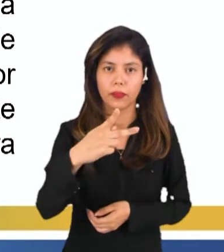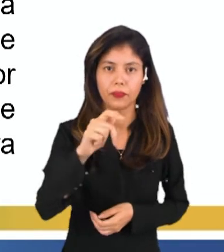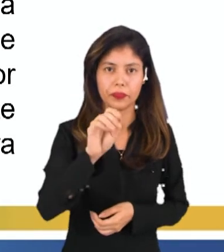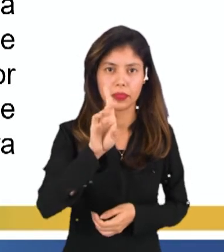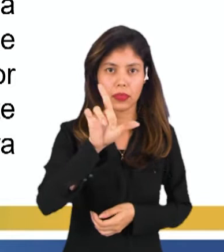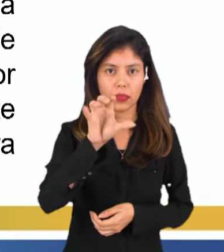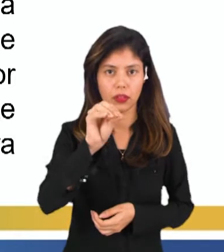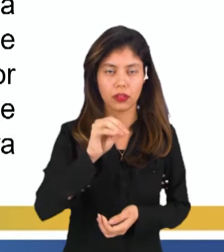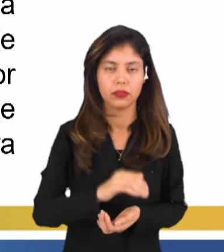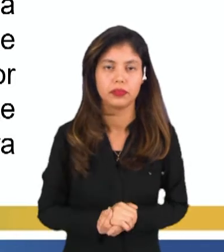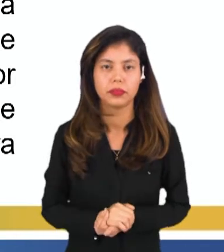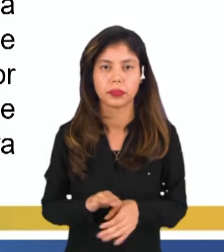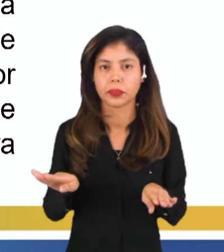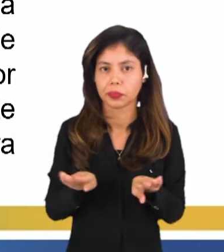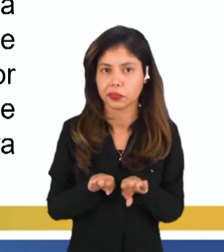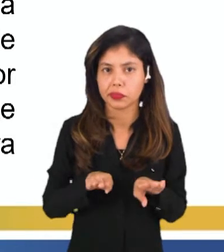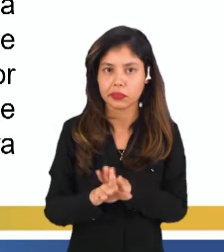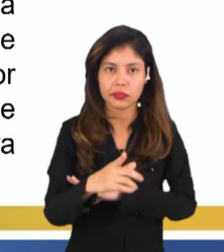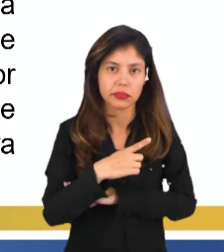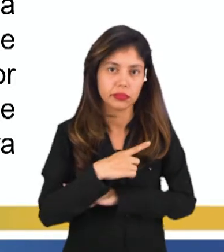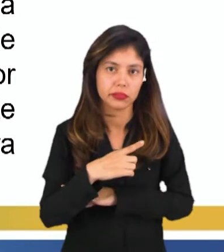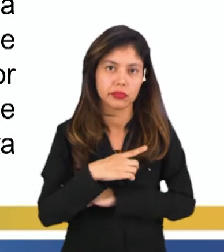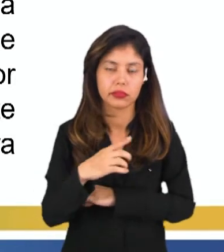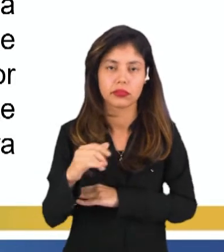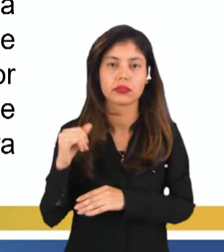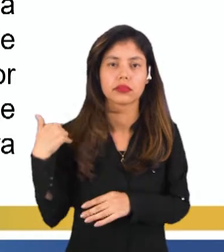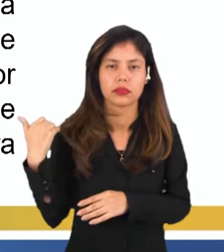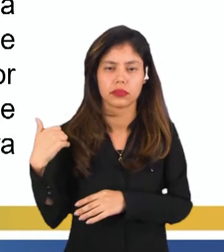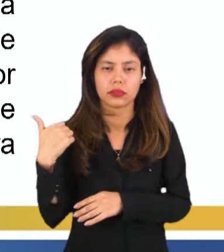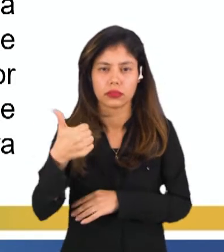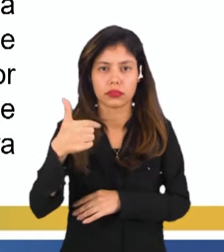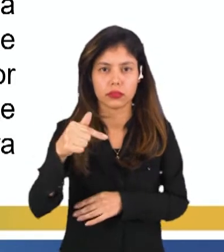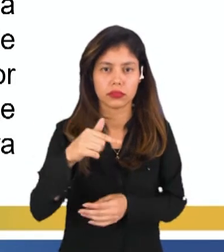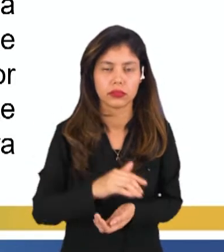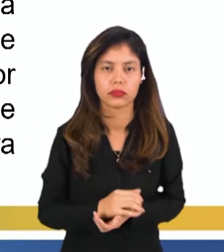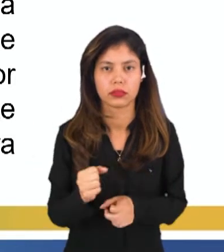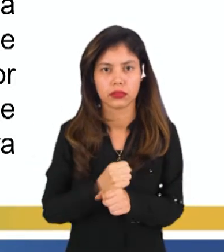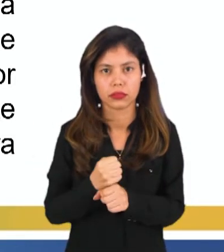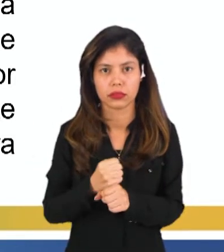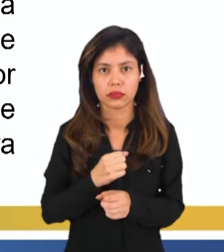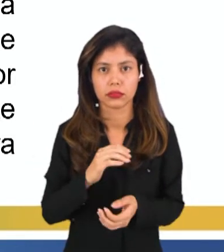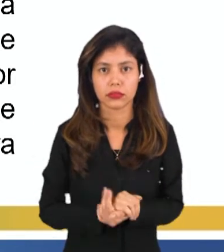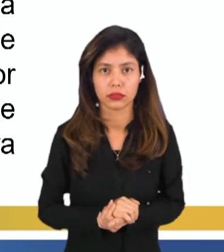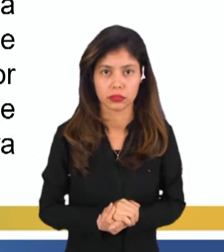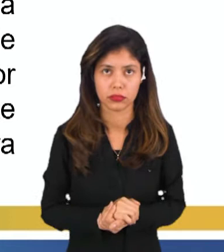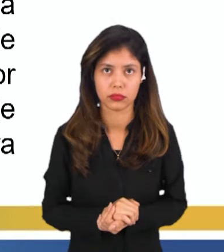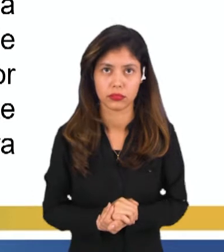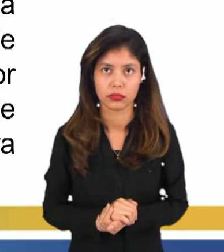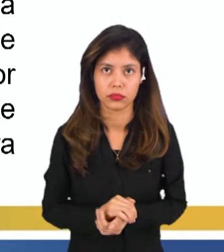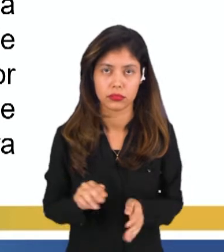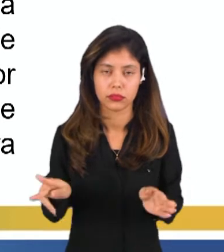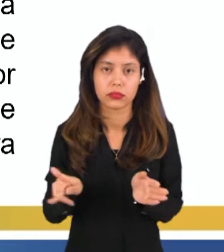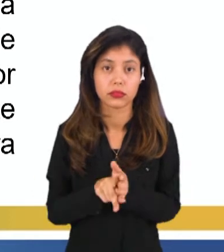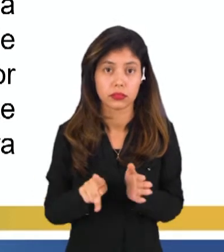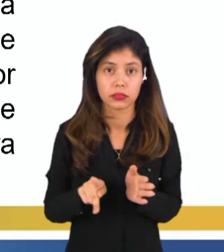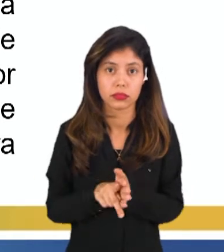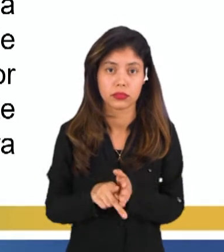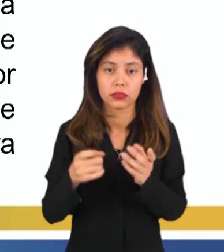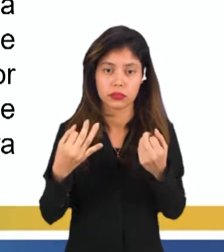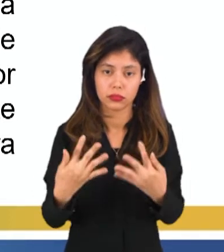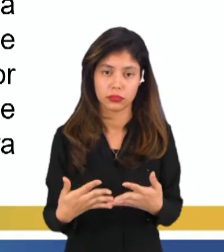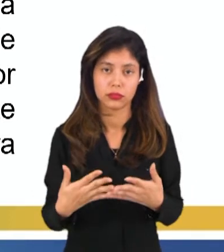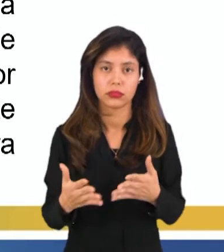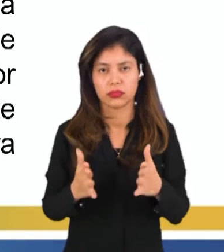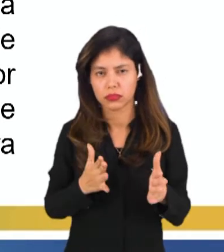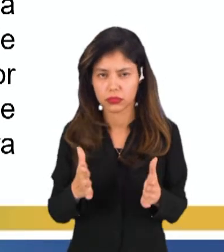Neruda, se deu na idade dos 17 anos, tá? E foi uma declaração de afinidade, ou